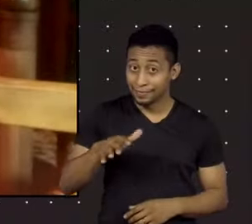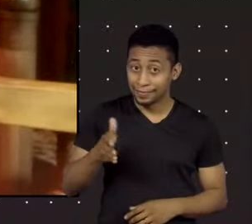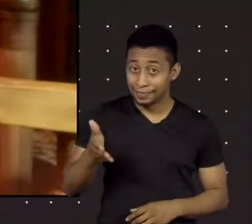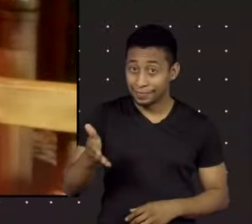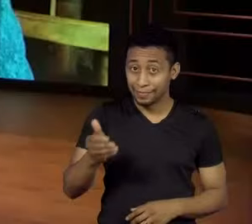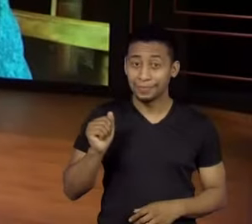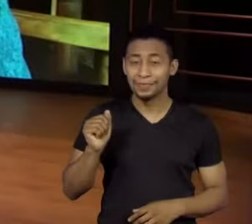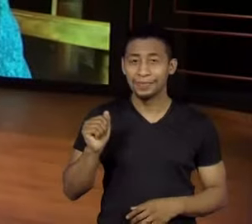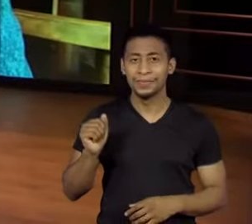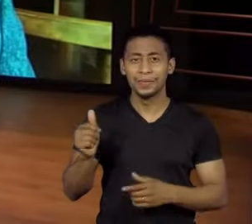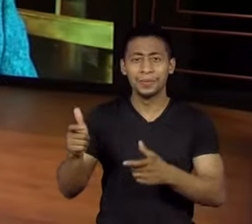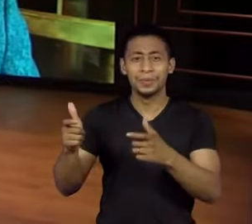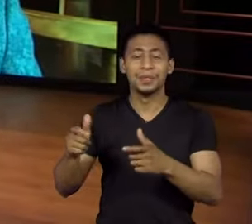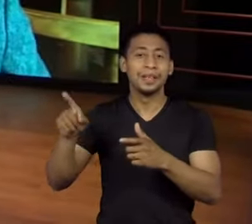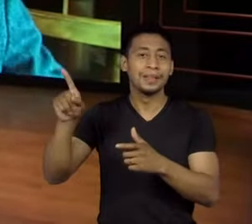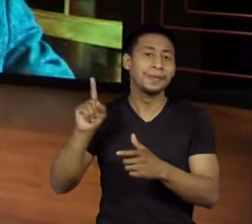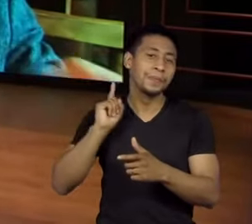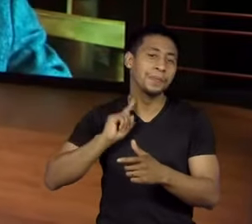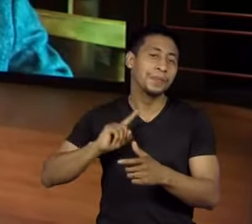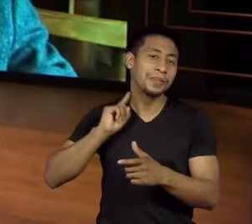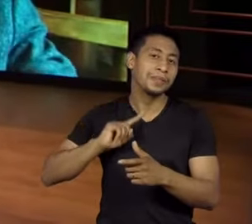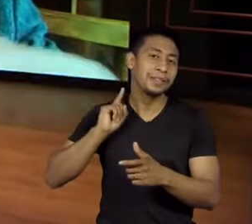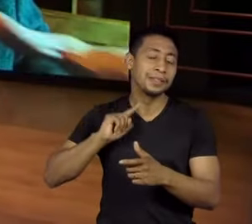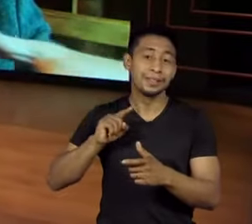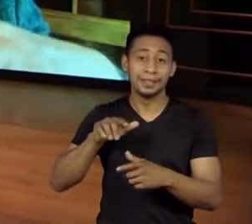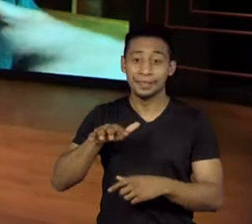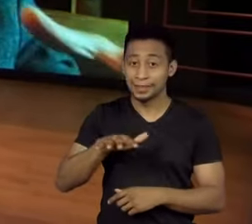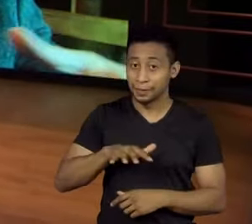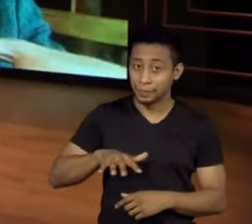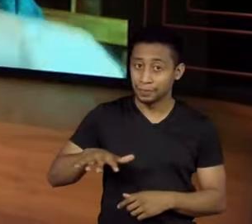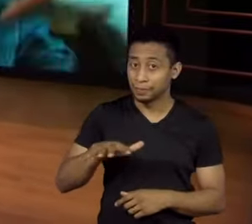do Gold Rush de Minas, que é aquela região onde